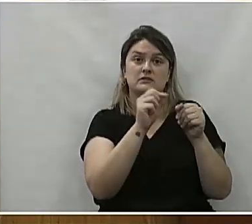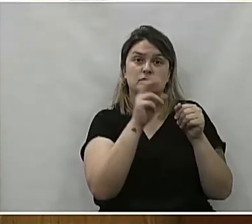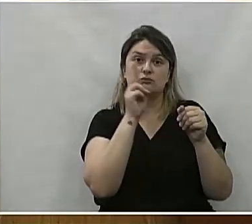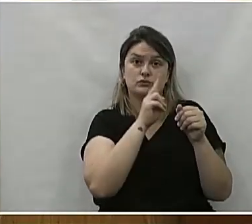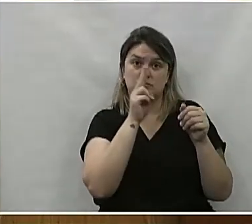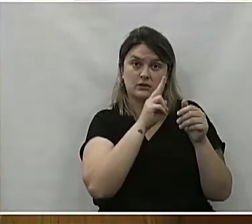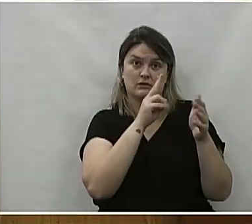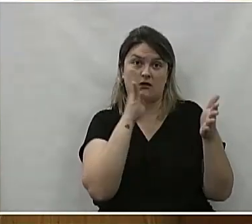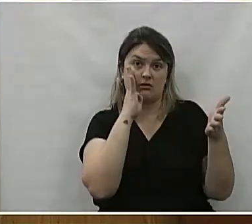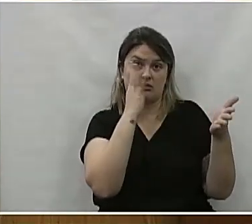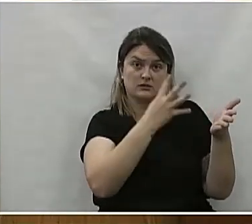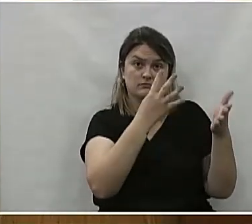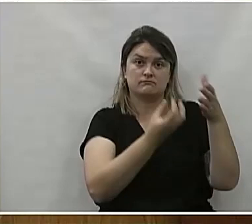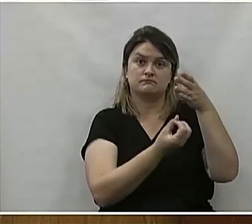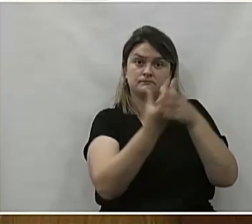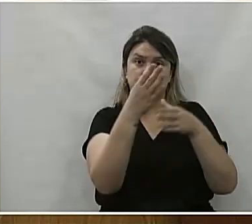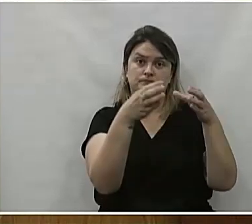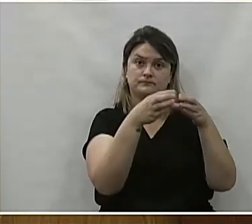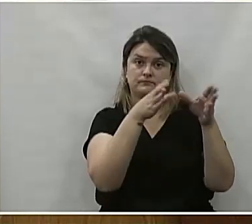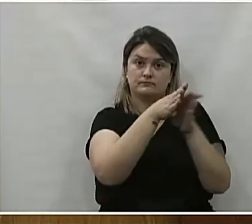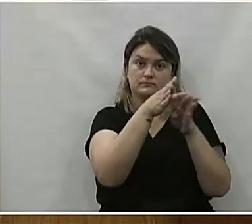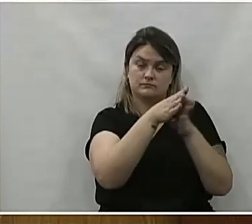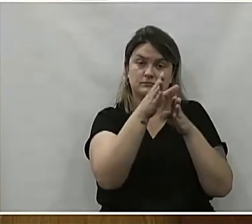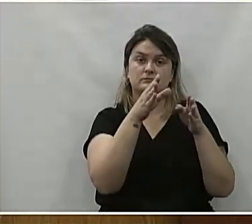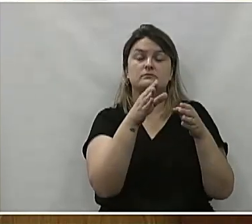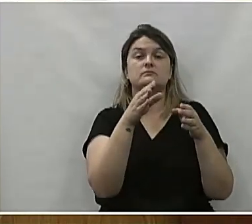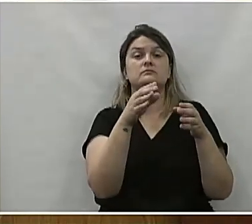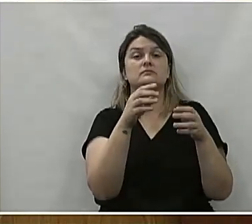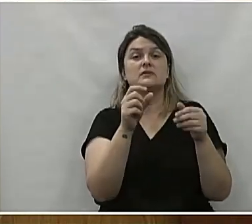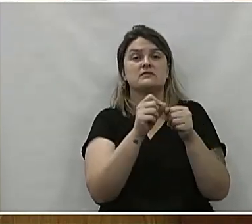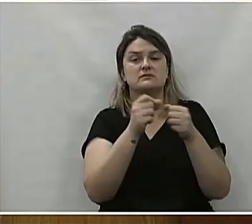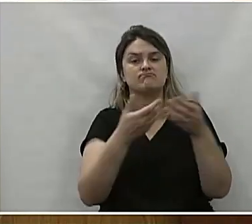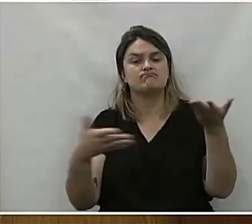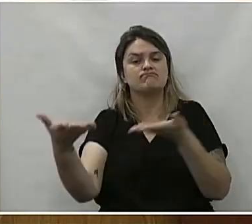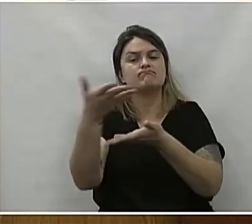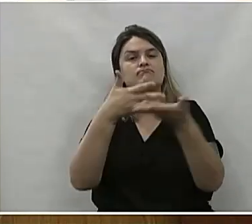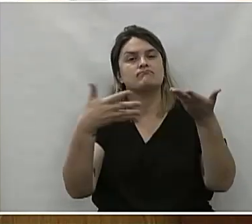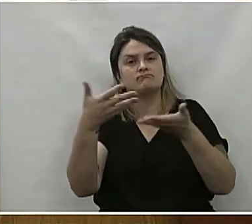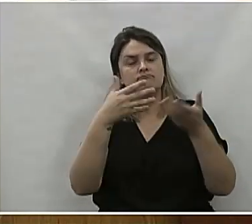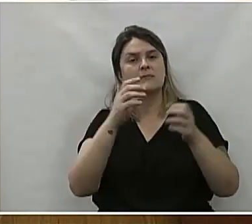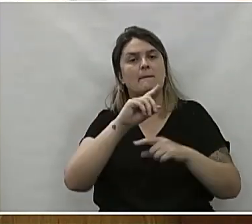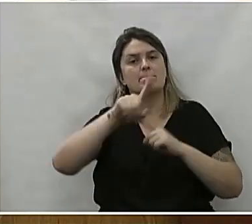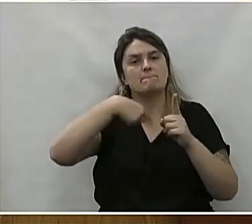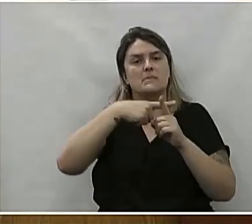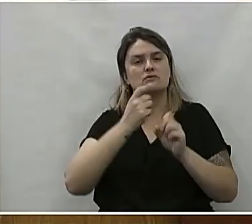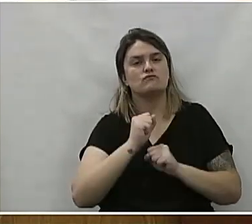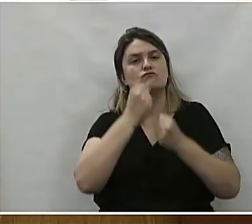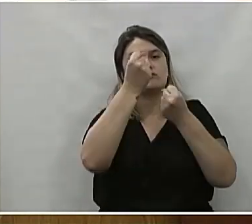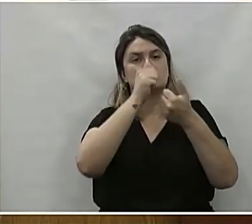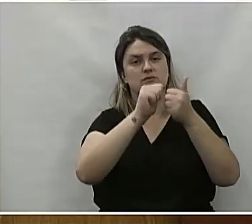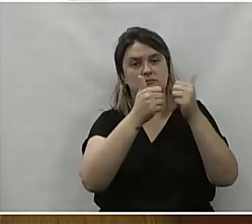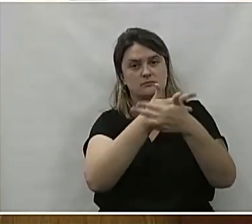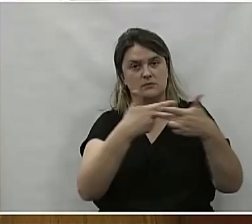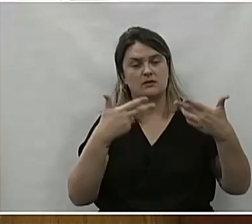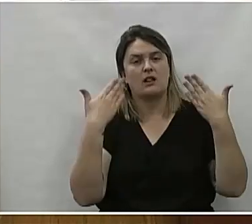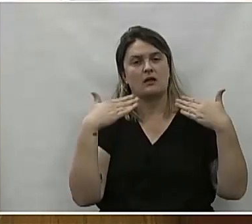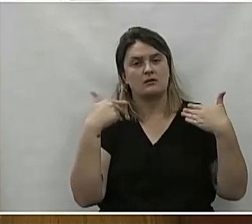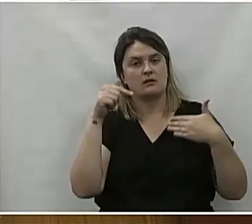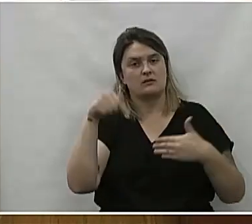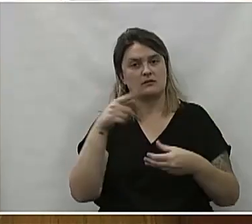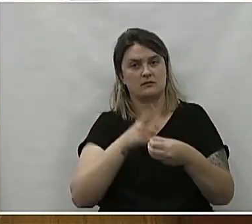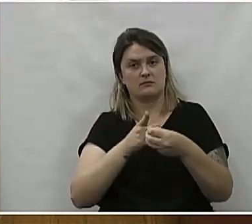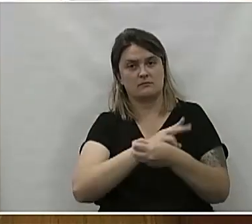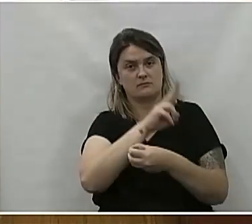Necessárias Para criar o conselho Municipal de esportes Proporcionando Um ambiente propício Para o fortalecimento Do esporte E do lazer De união da vitória